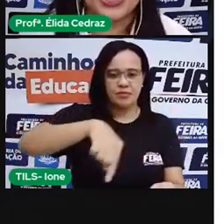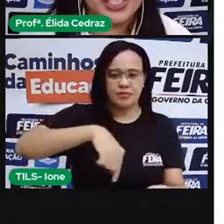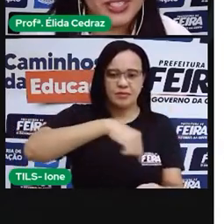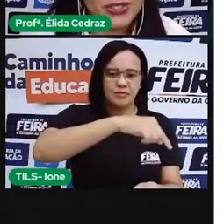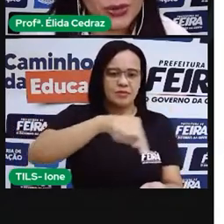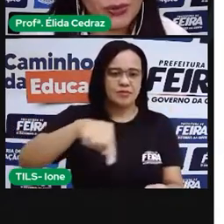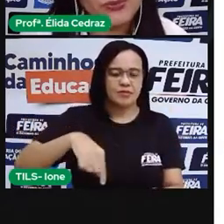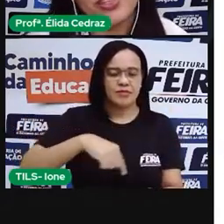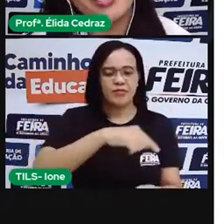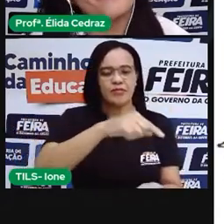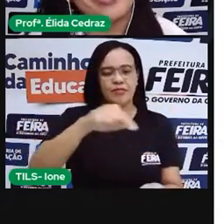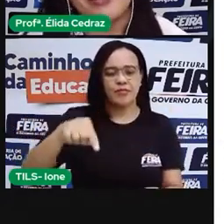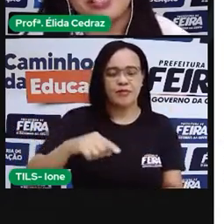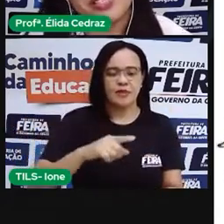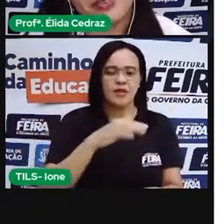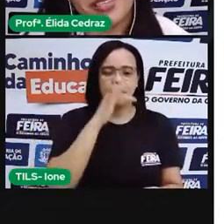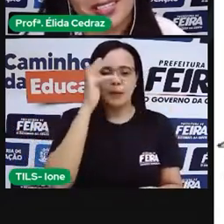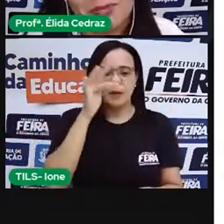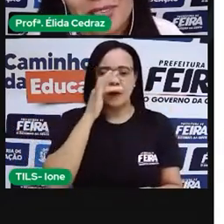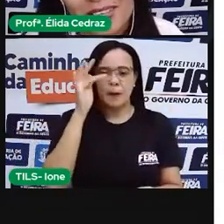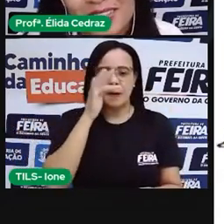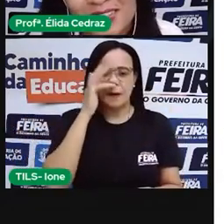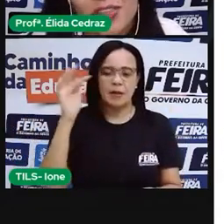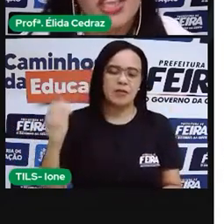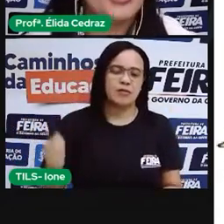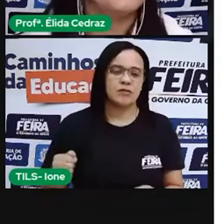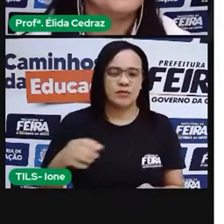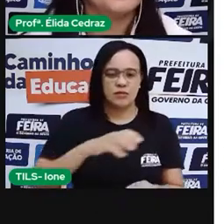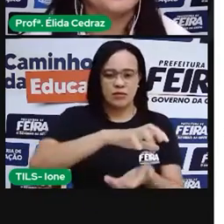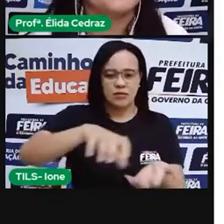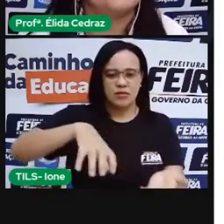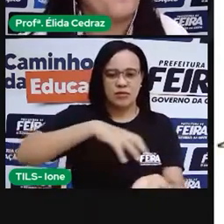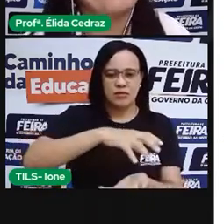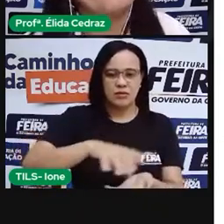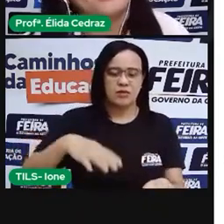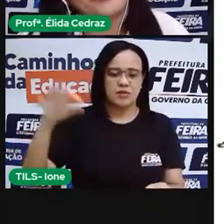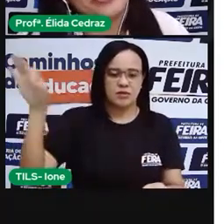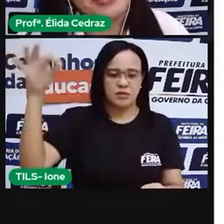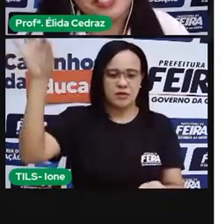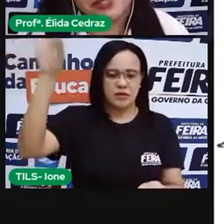O girassol é o carrossel das abelhas. Rio de Janeiro,